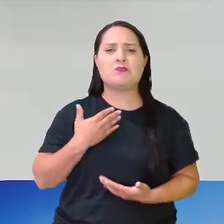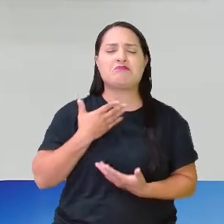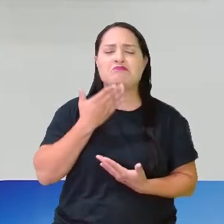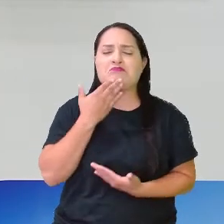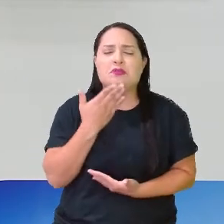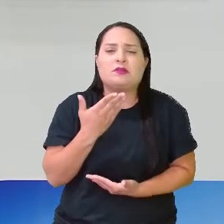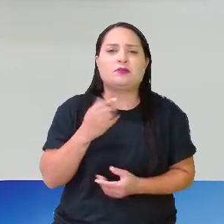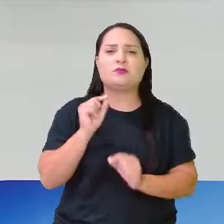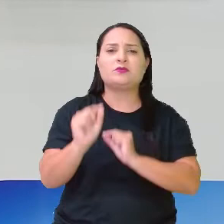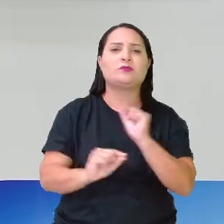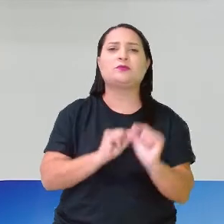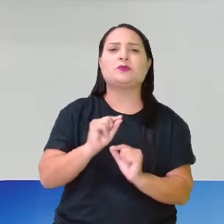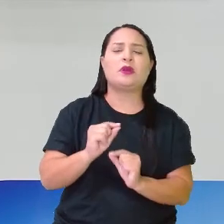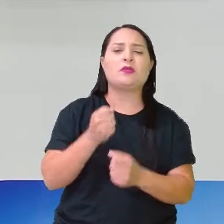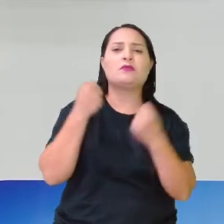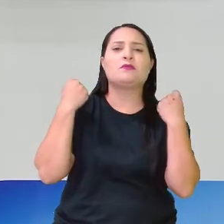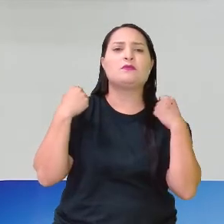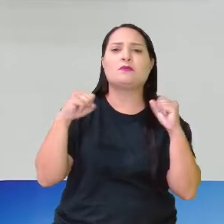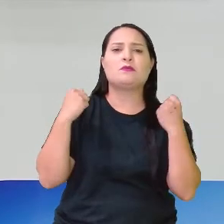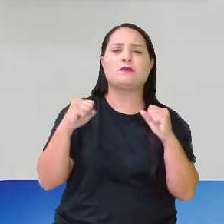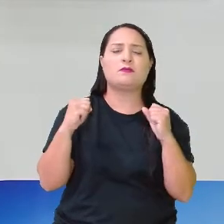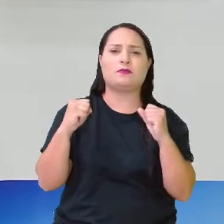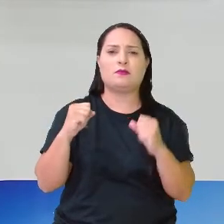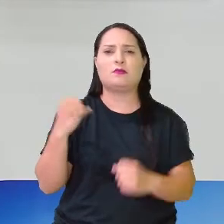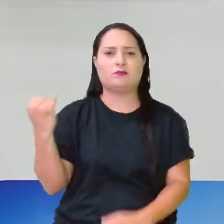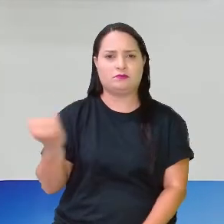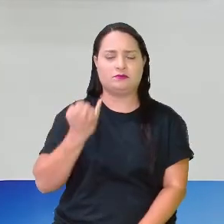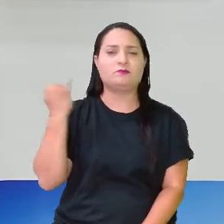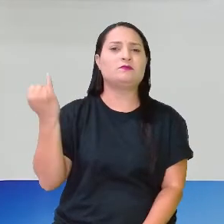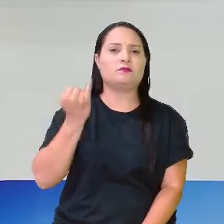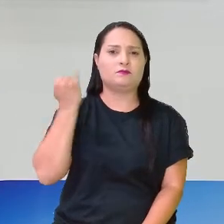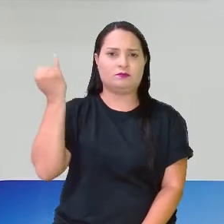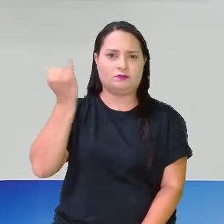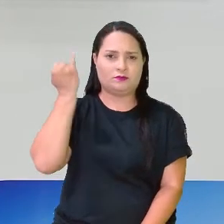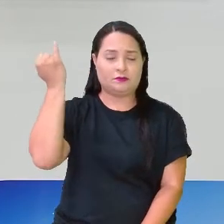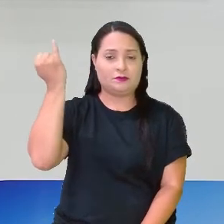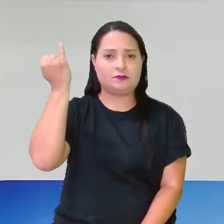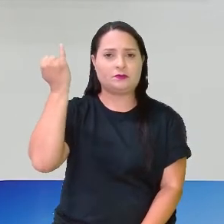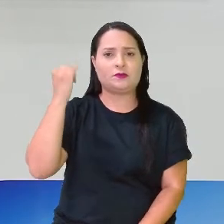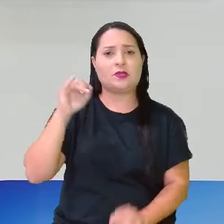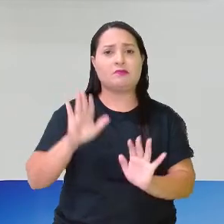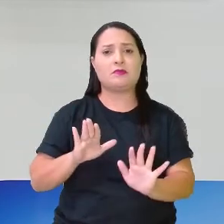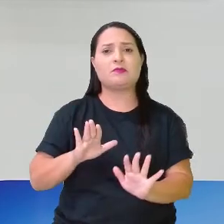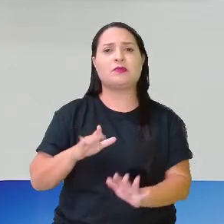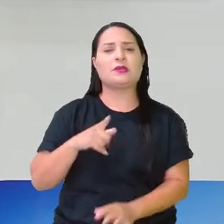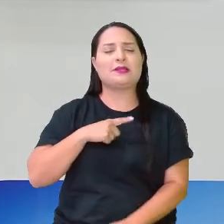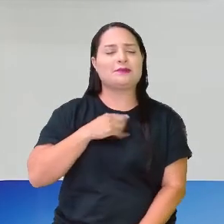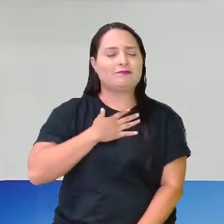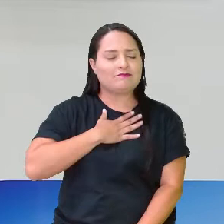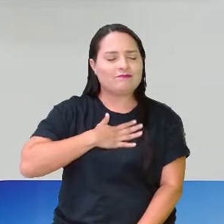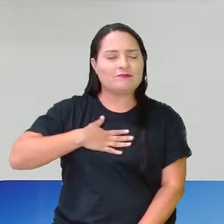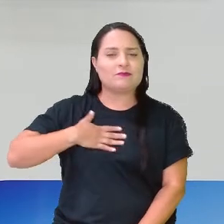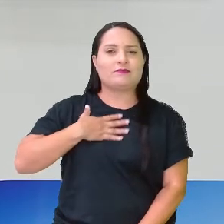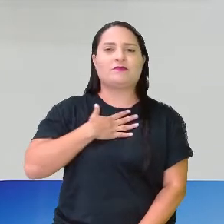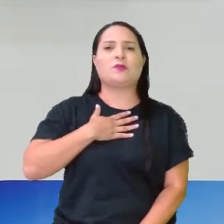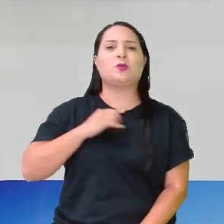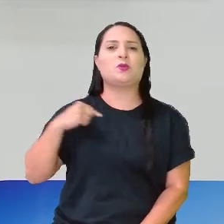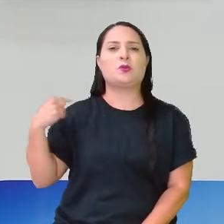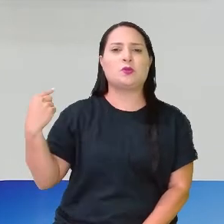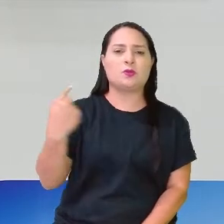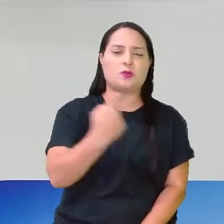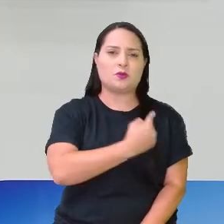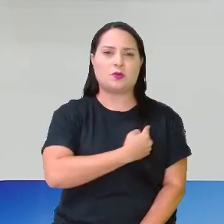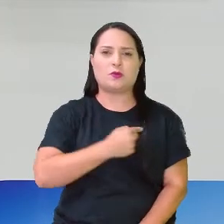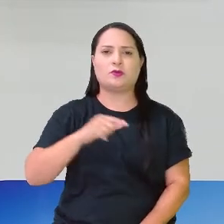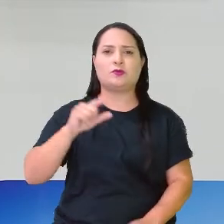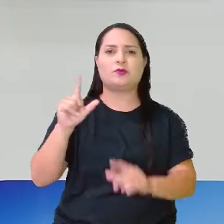A atividade física, o exercício físico é muito importante, mas é ainda mais prazeroso quando a gente escolhe